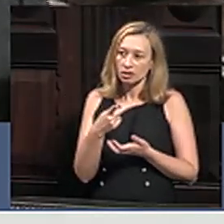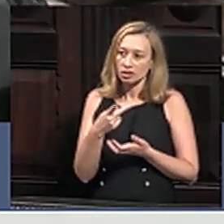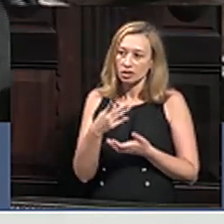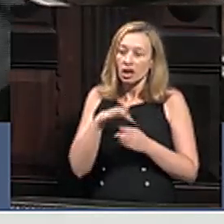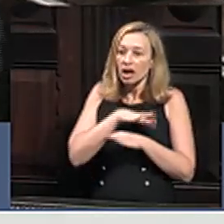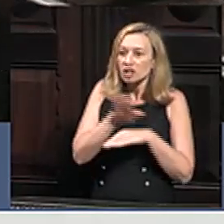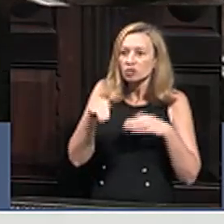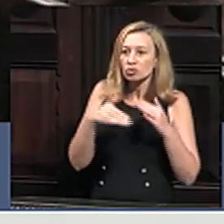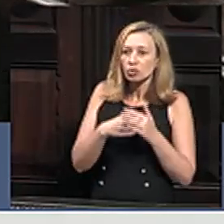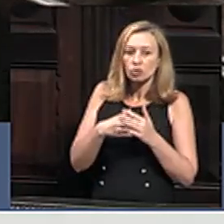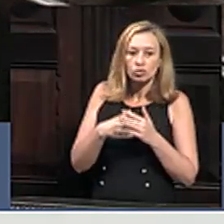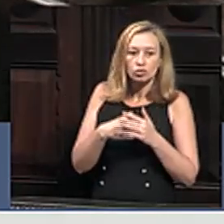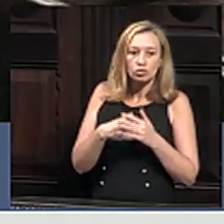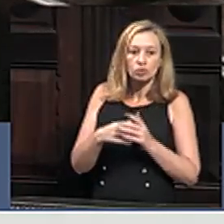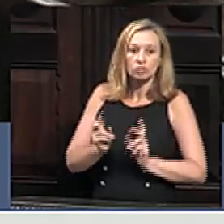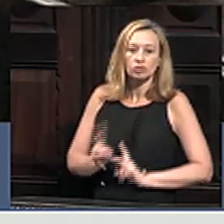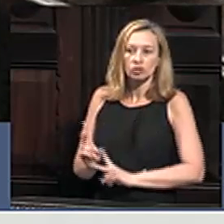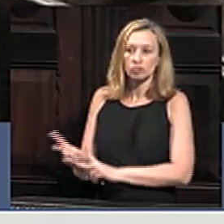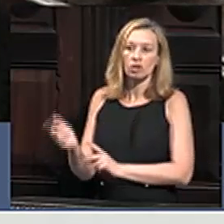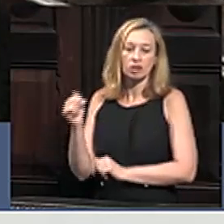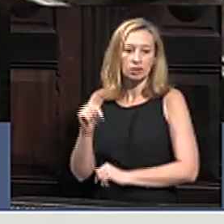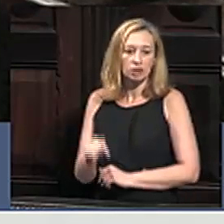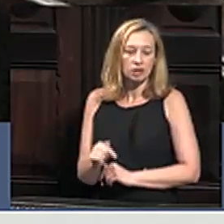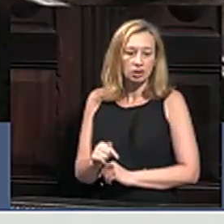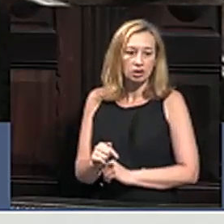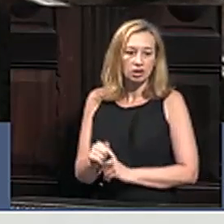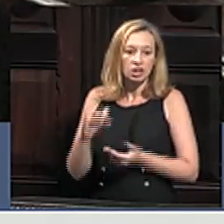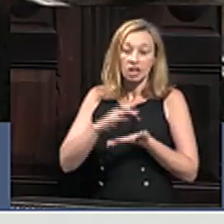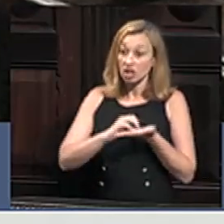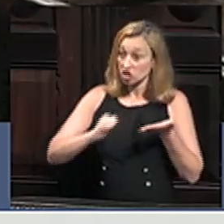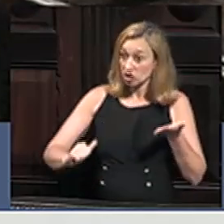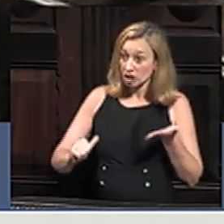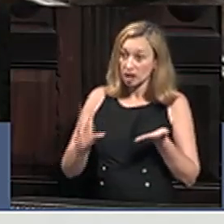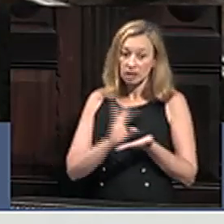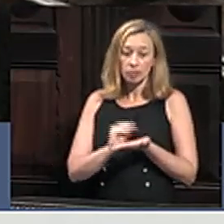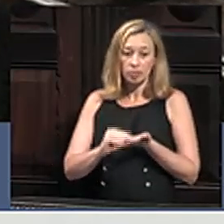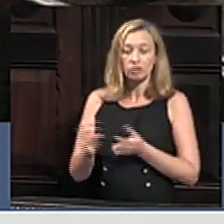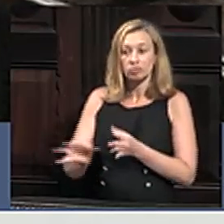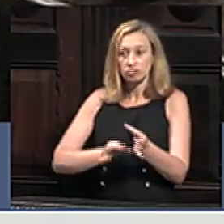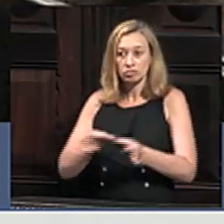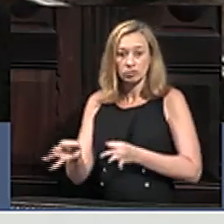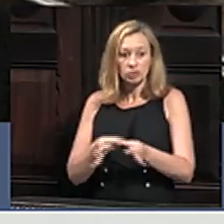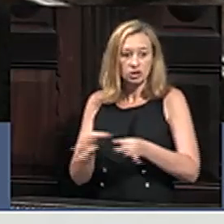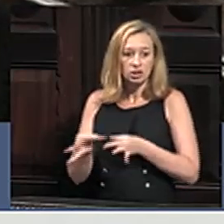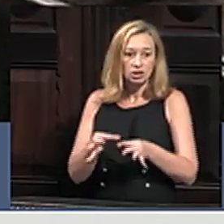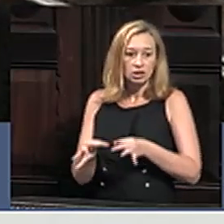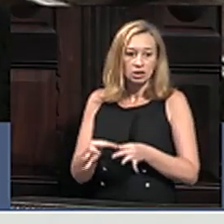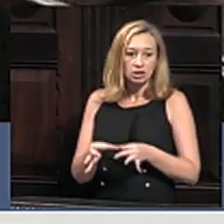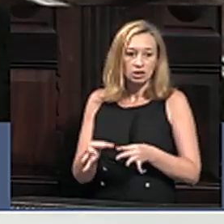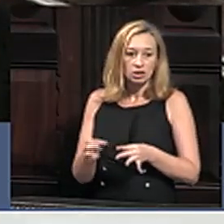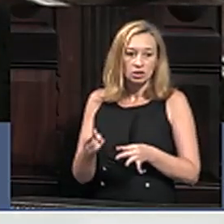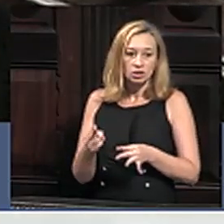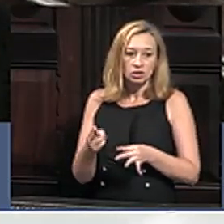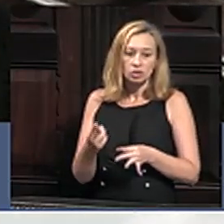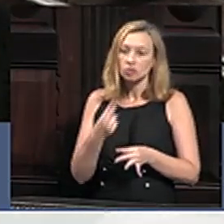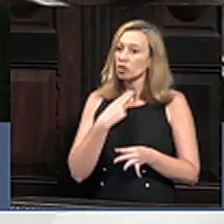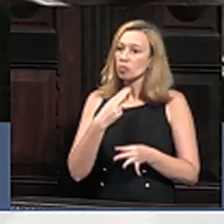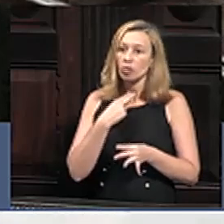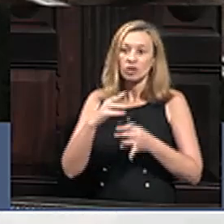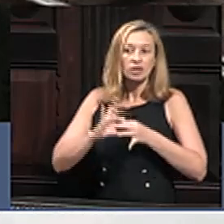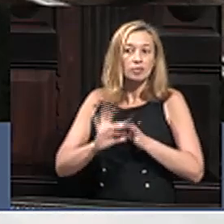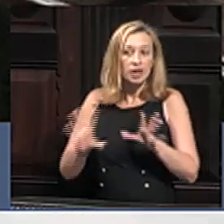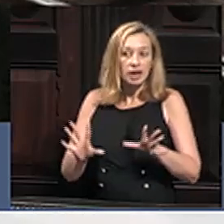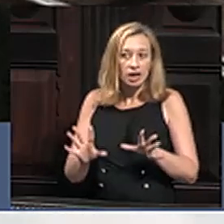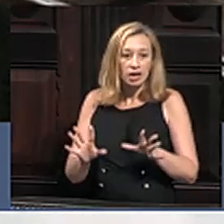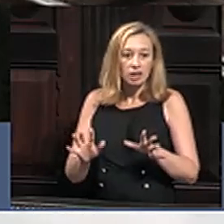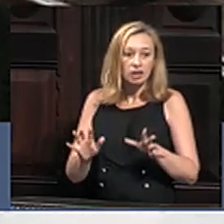todos que vão permanecer aqui, que a retirada da pauta de um projeto não pode ser deliberação do plenário. Tem